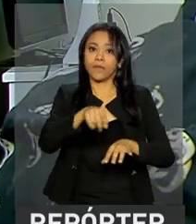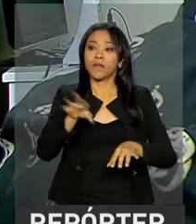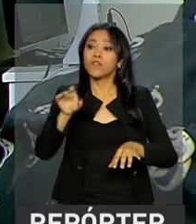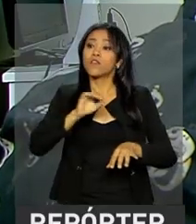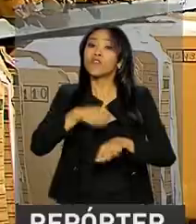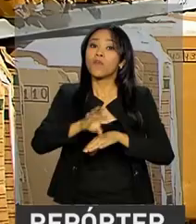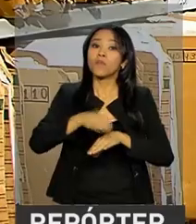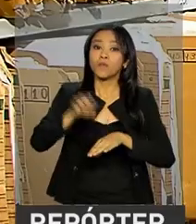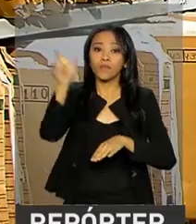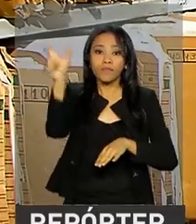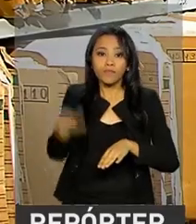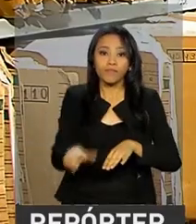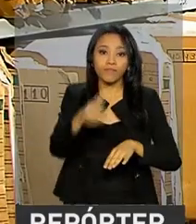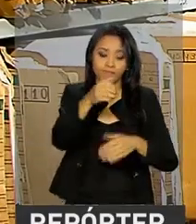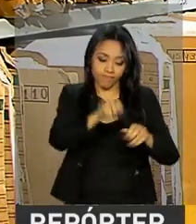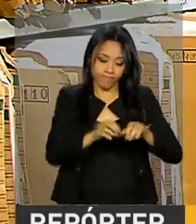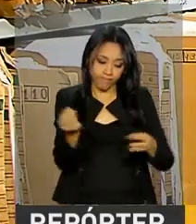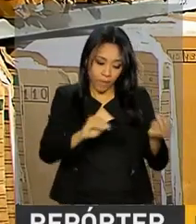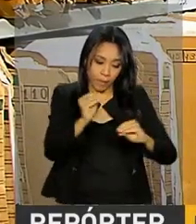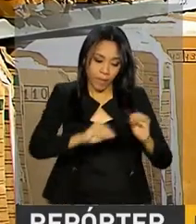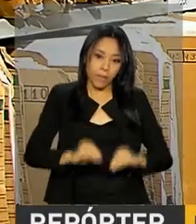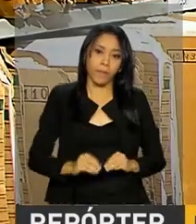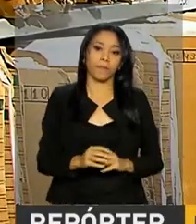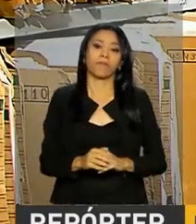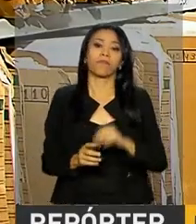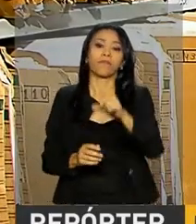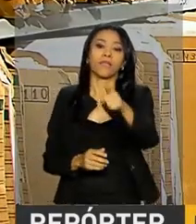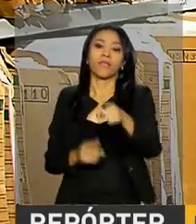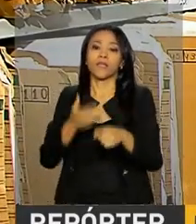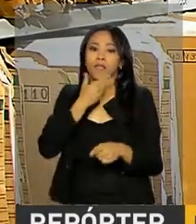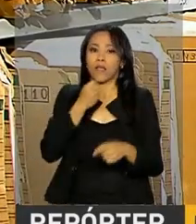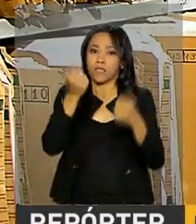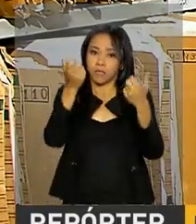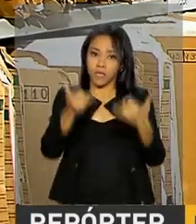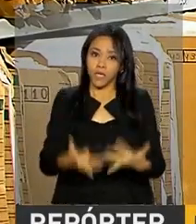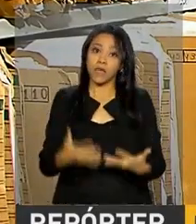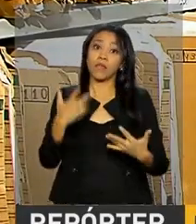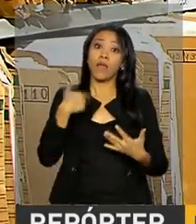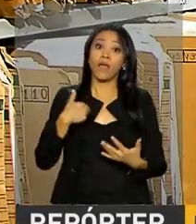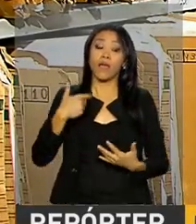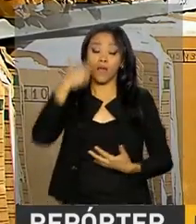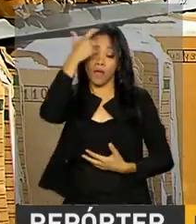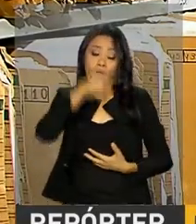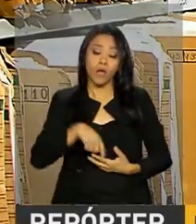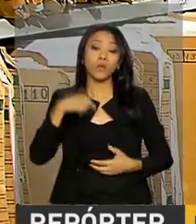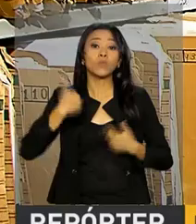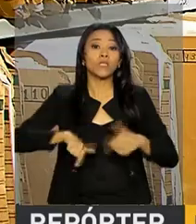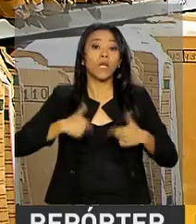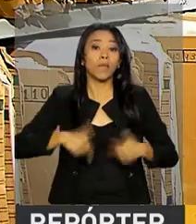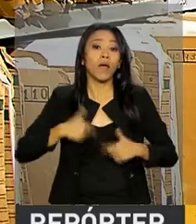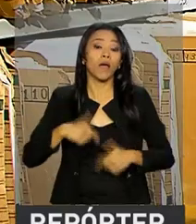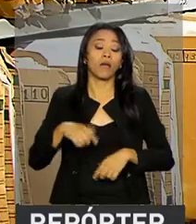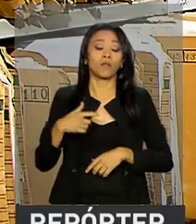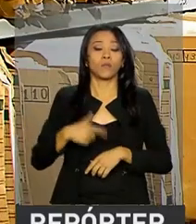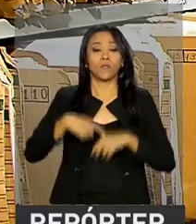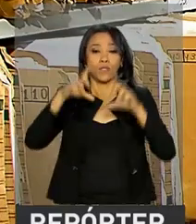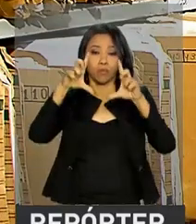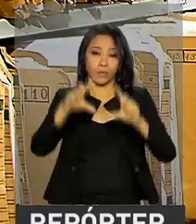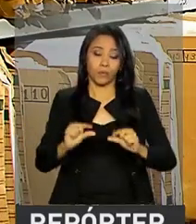pacientes do SUS. A grande vantagem é a otimização do nosso trabalho, né? Diminuiu a demanda